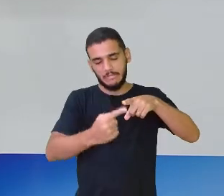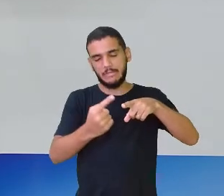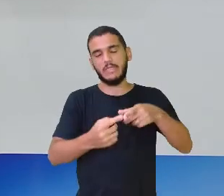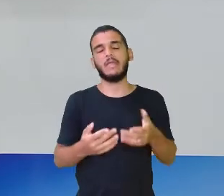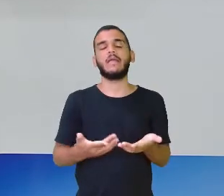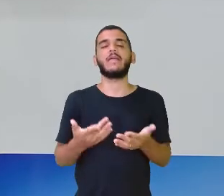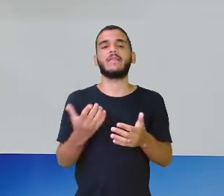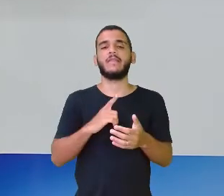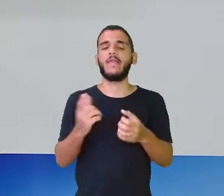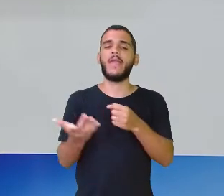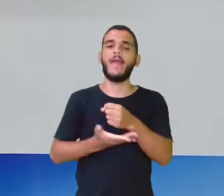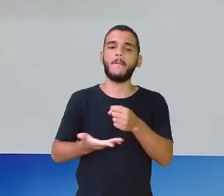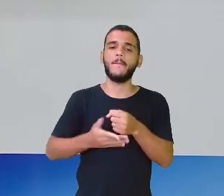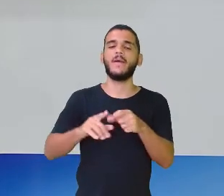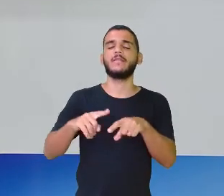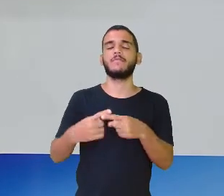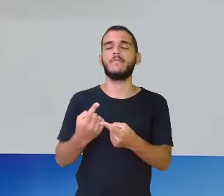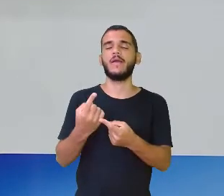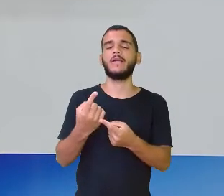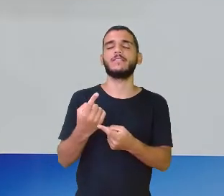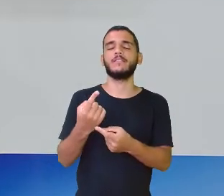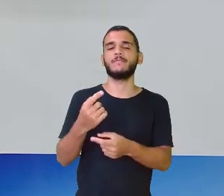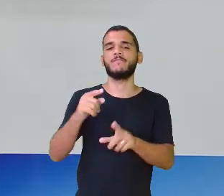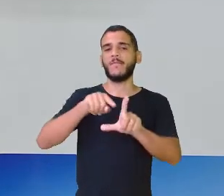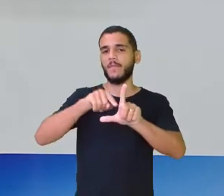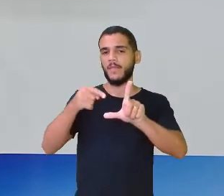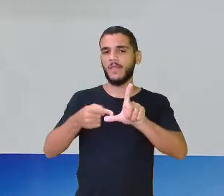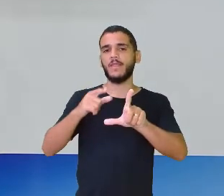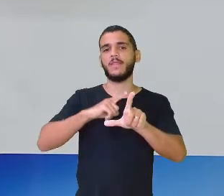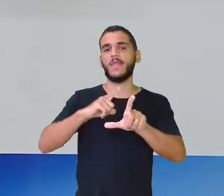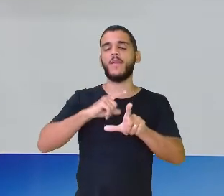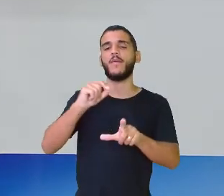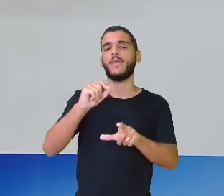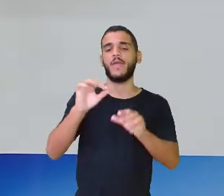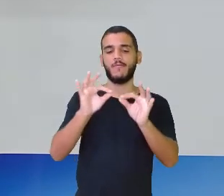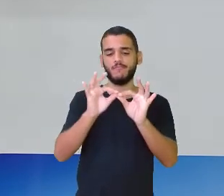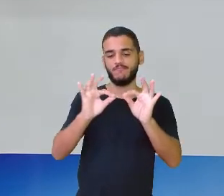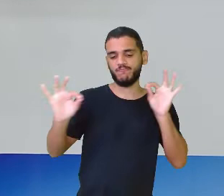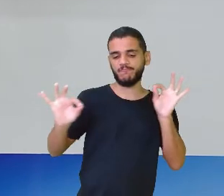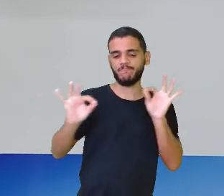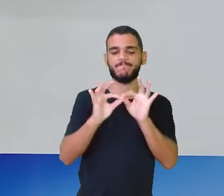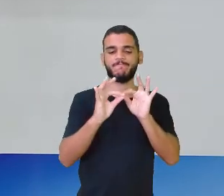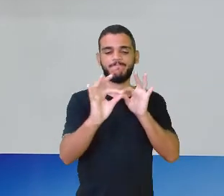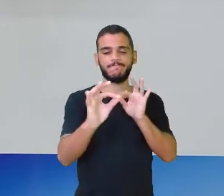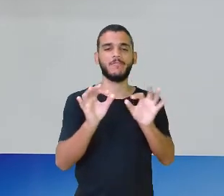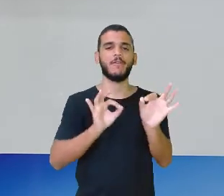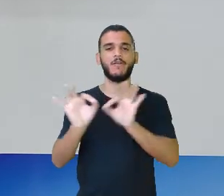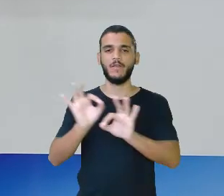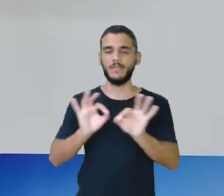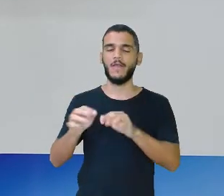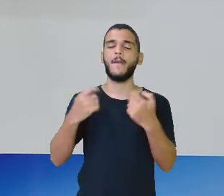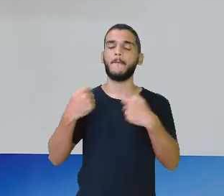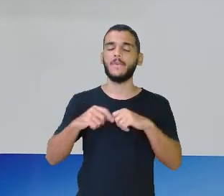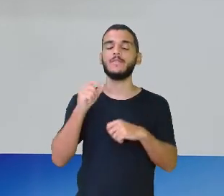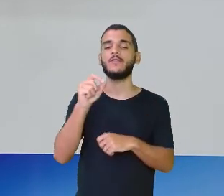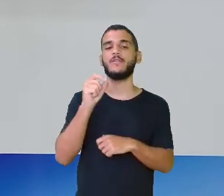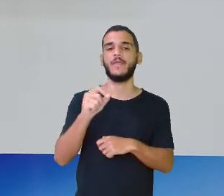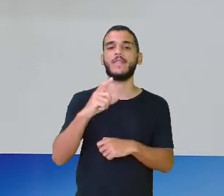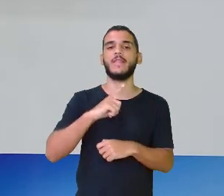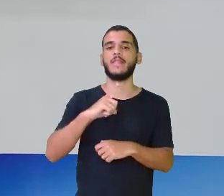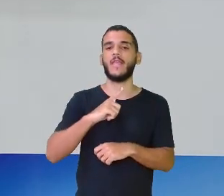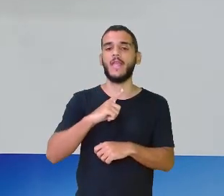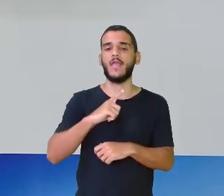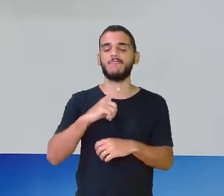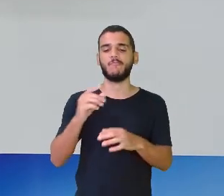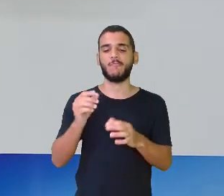ângulo, eu faço o segmento de reta. Esse segmento de reta, gente, precisa partir da mesma